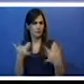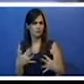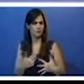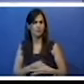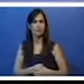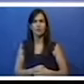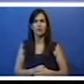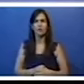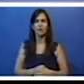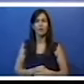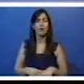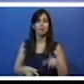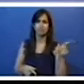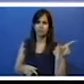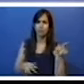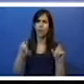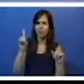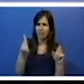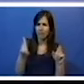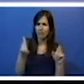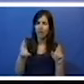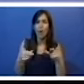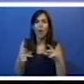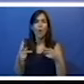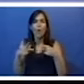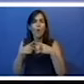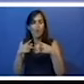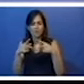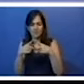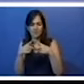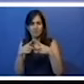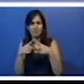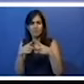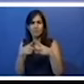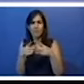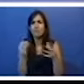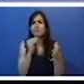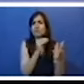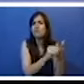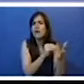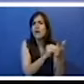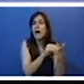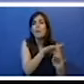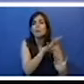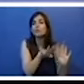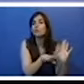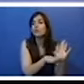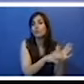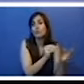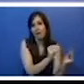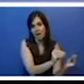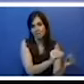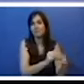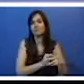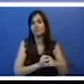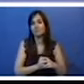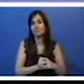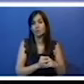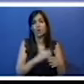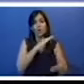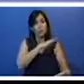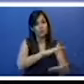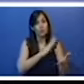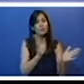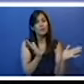no caso do entender o losango não cabe um número inteiro de vezes o